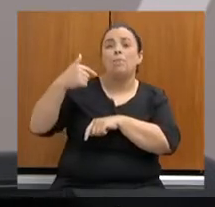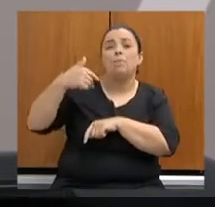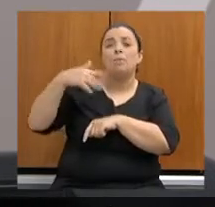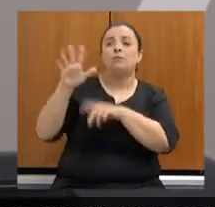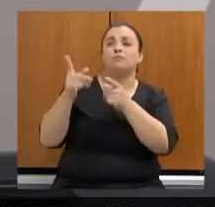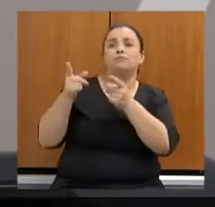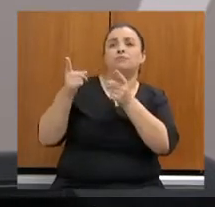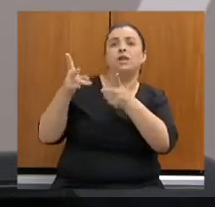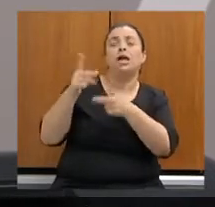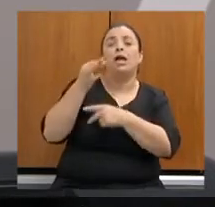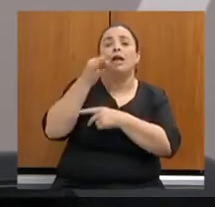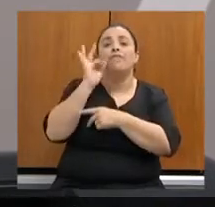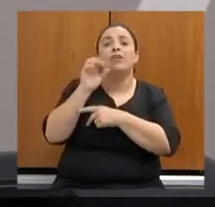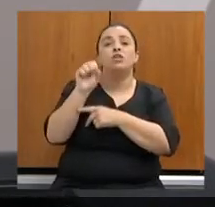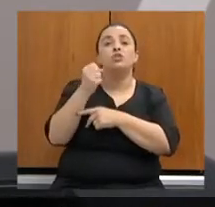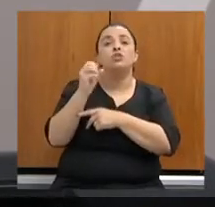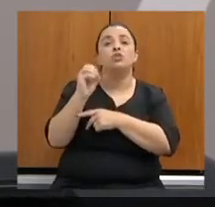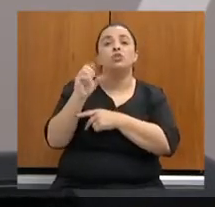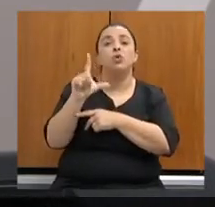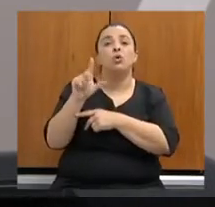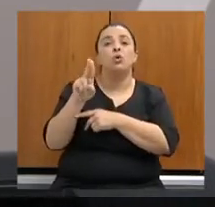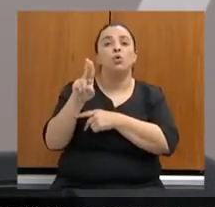solúvel do mundo